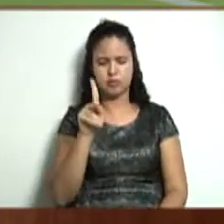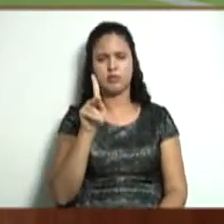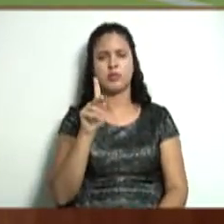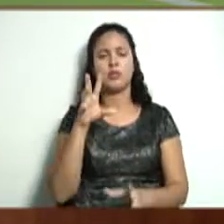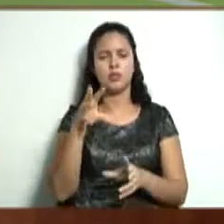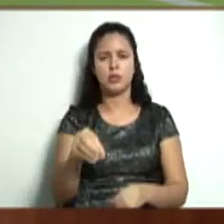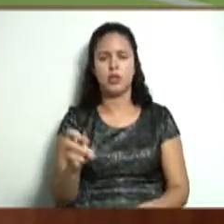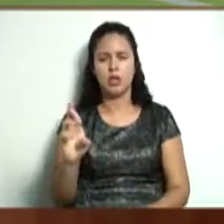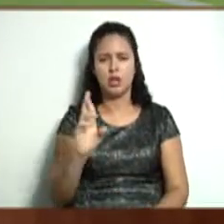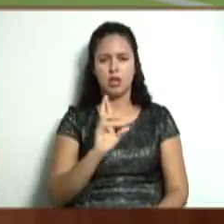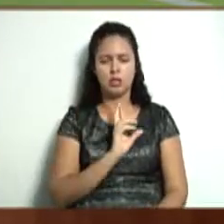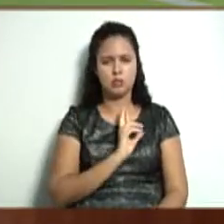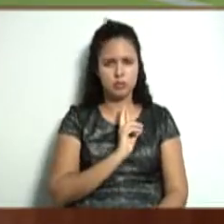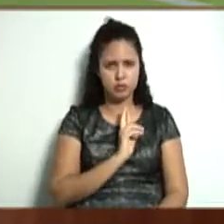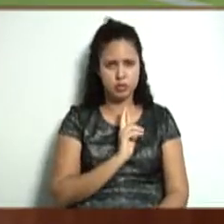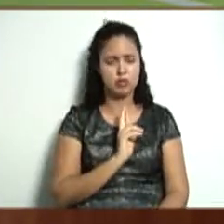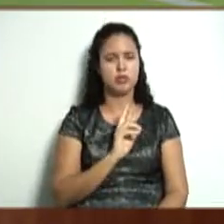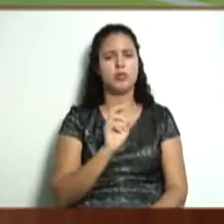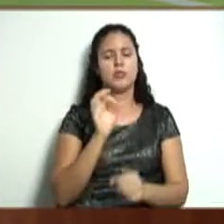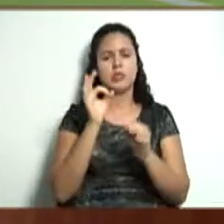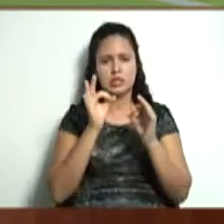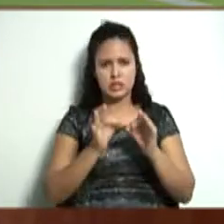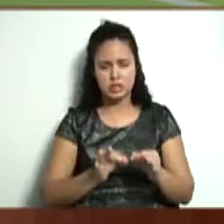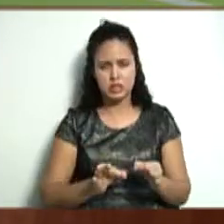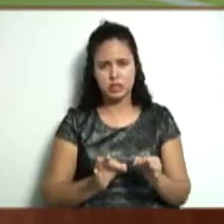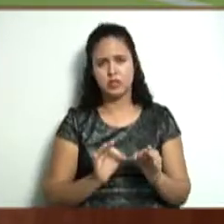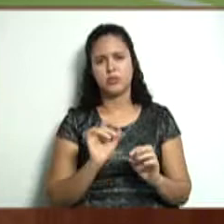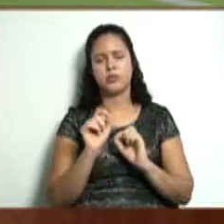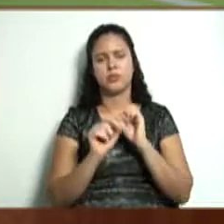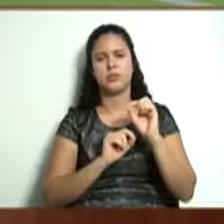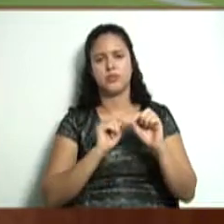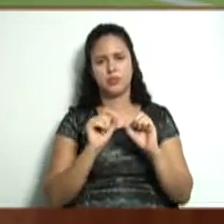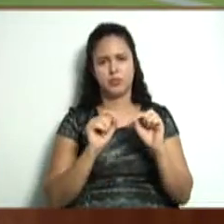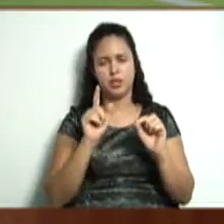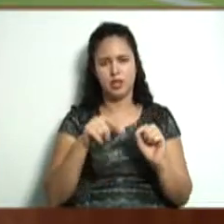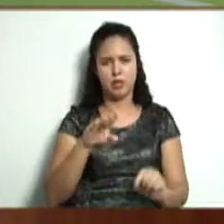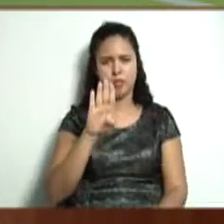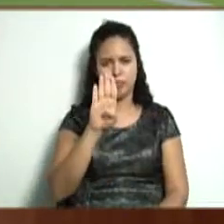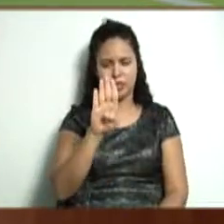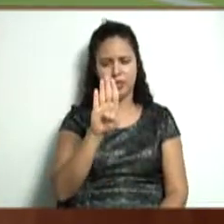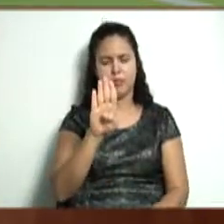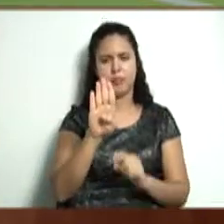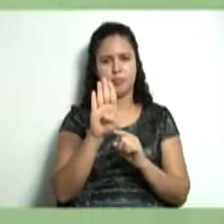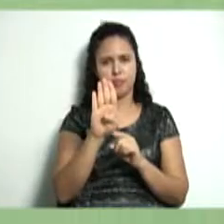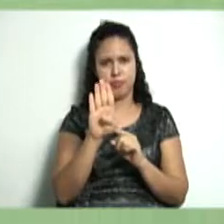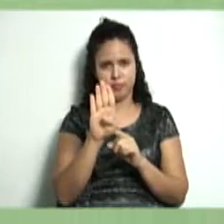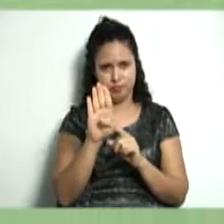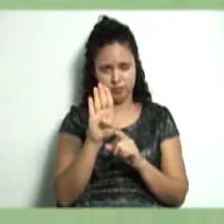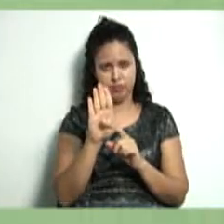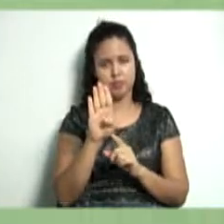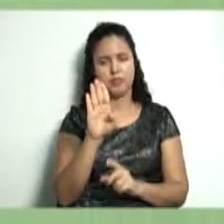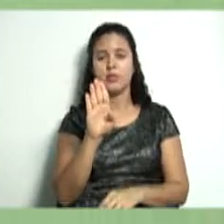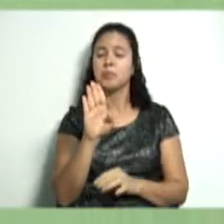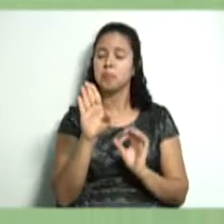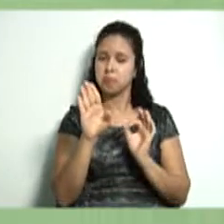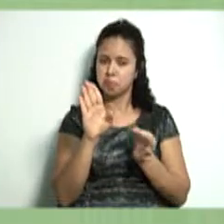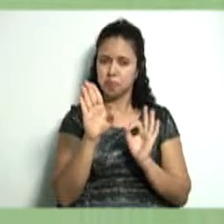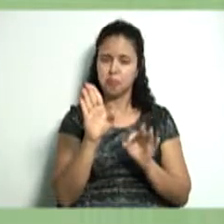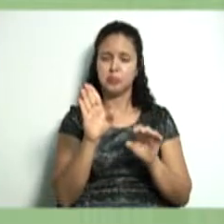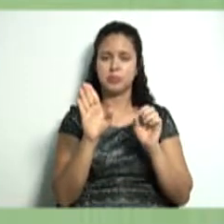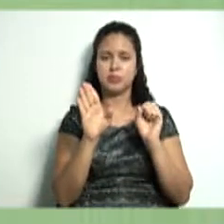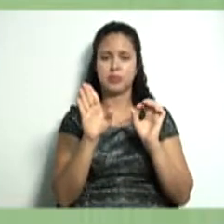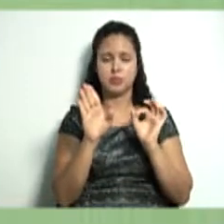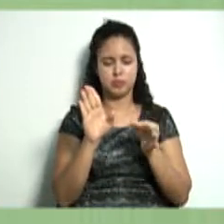eles colocaram que a resposta correta é a questão B, e está correto. Muito bem, está